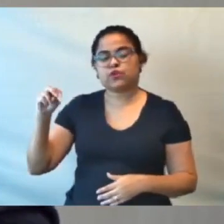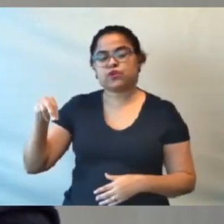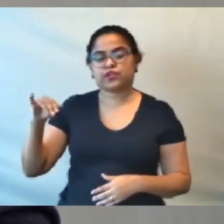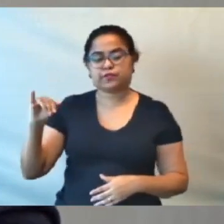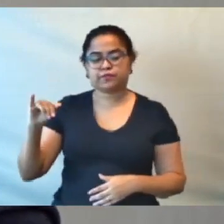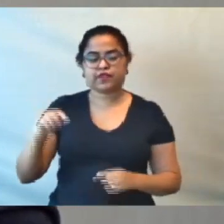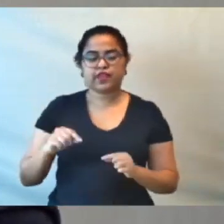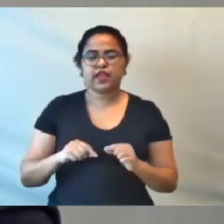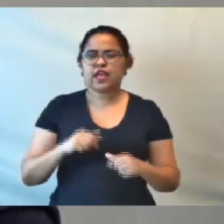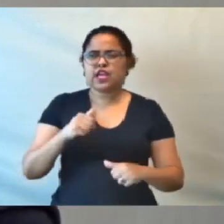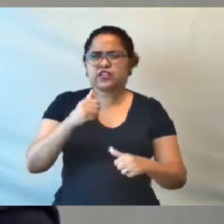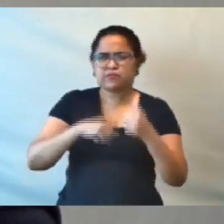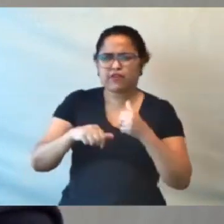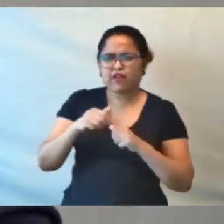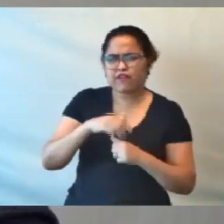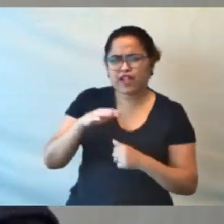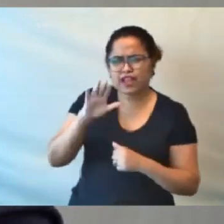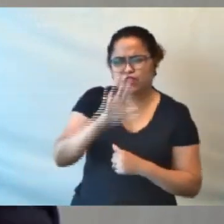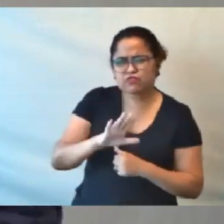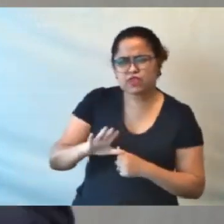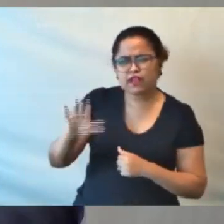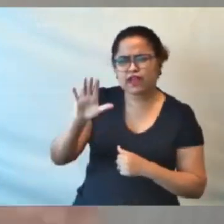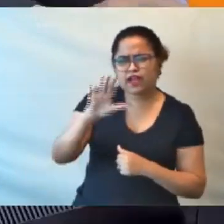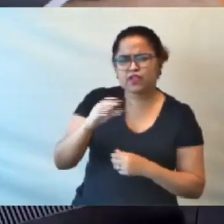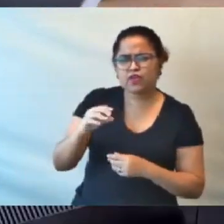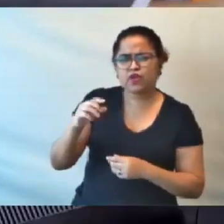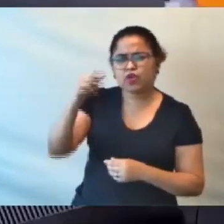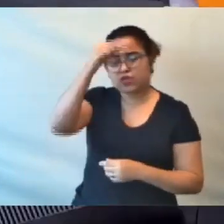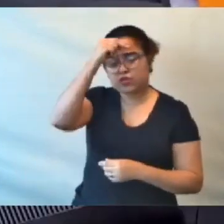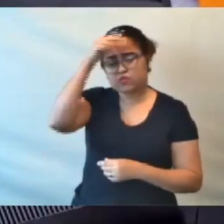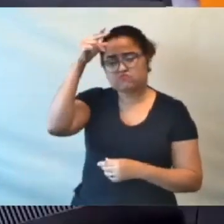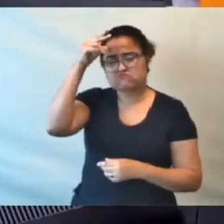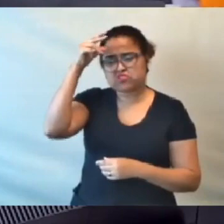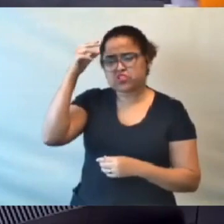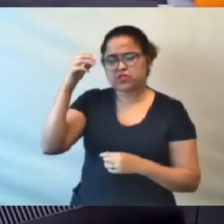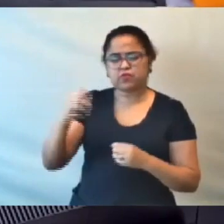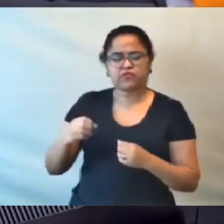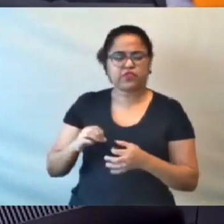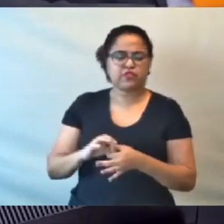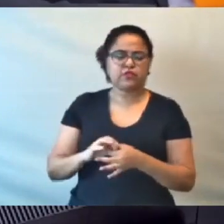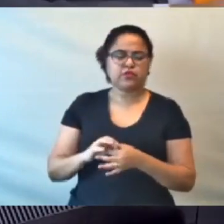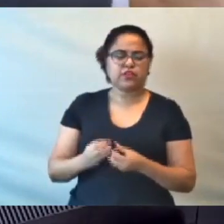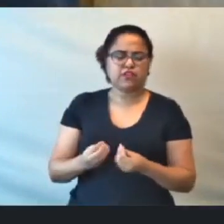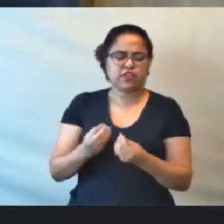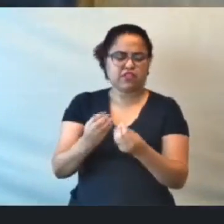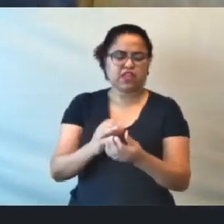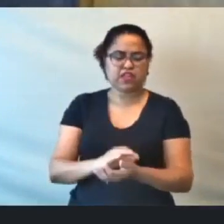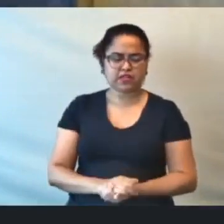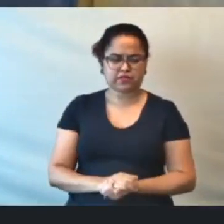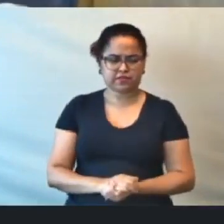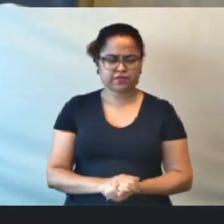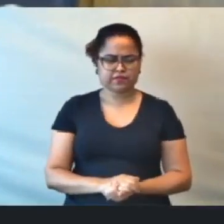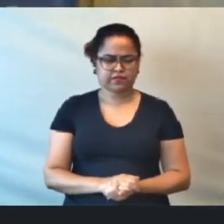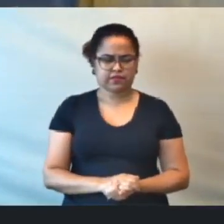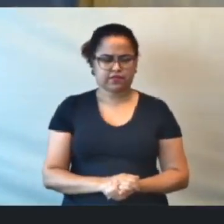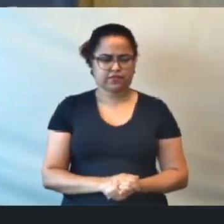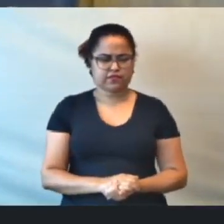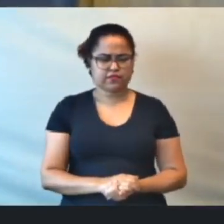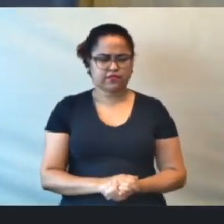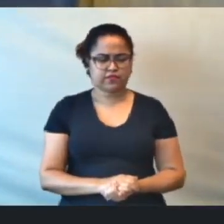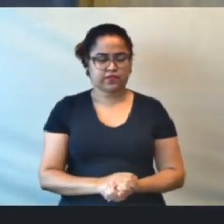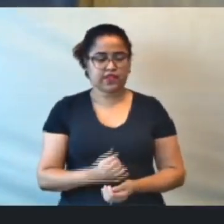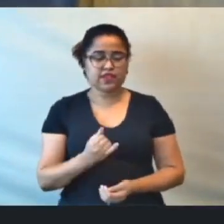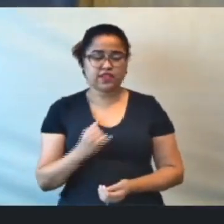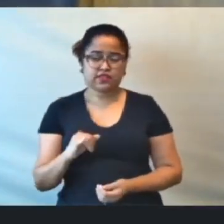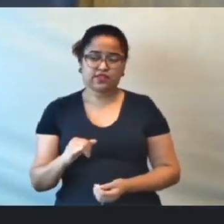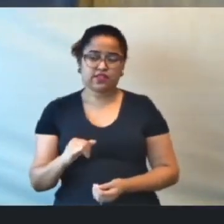entrega? O professor Nilo levantou a mão. Se eu puder, por favor. Por favor. Tá, e